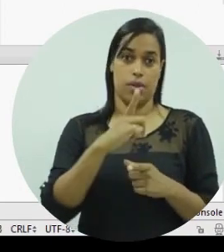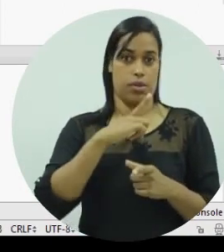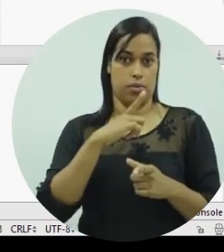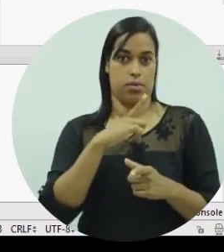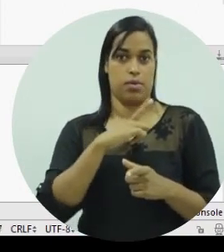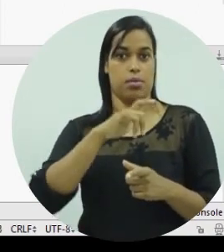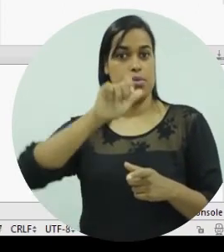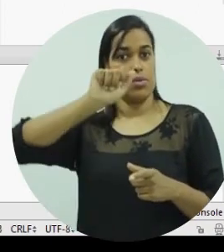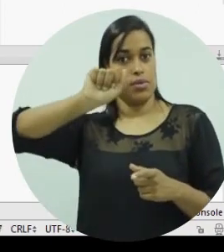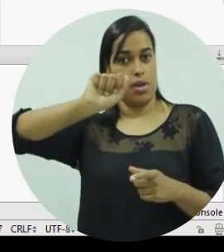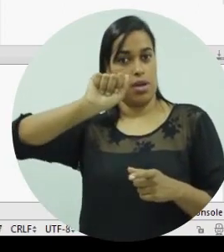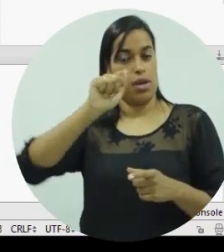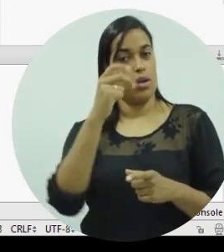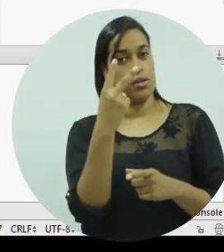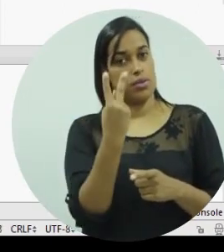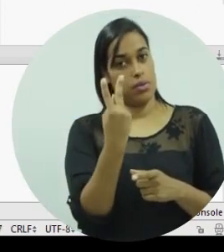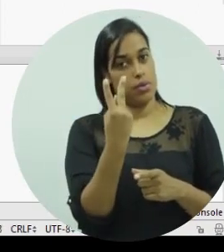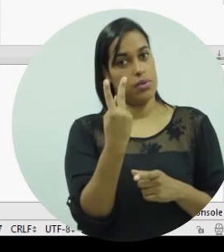A é 2,